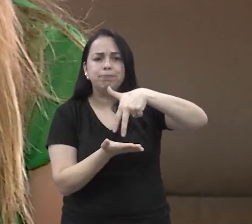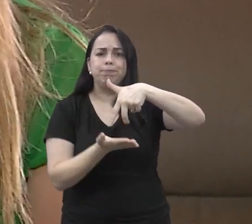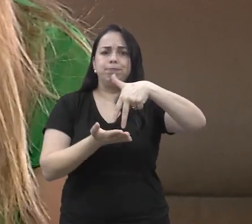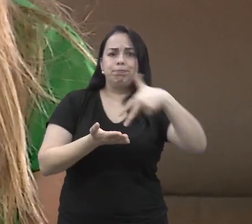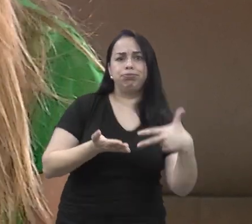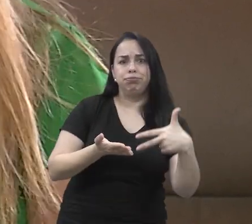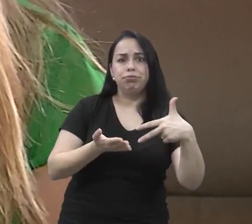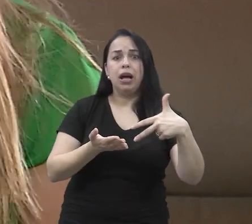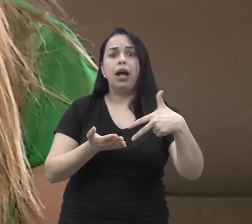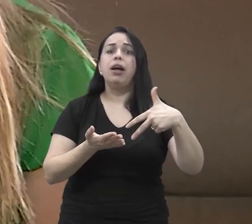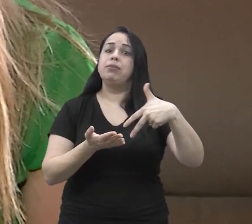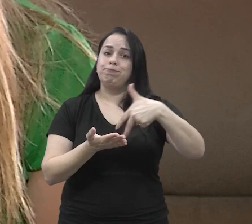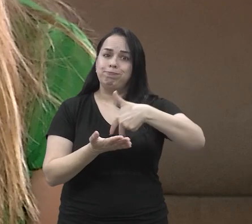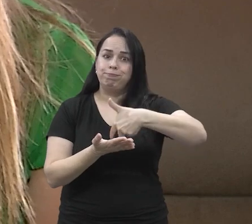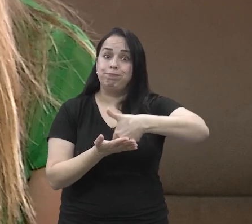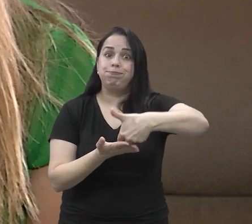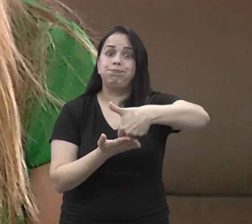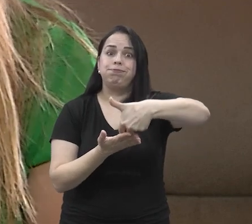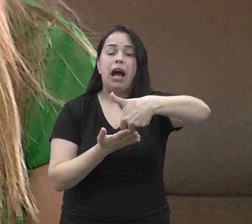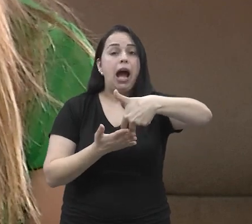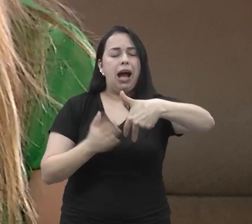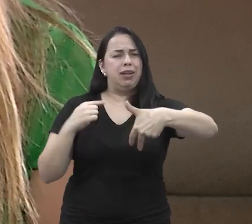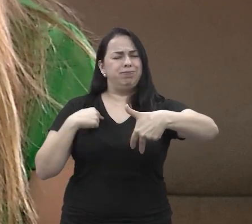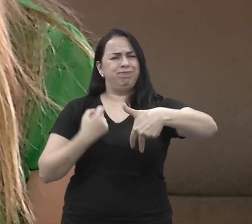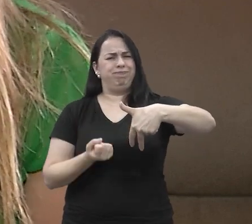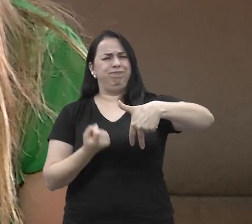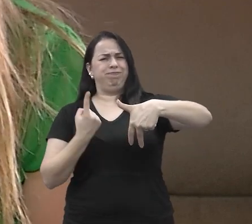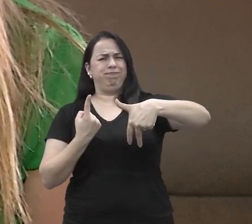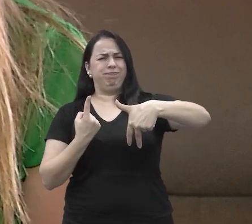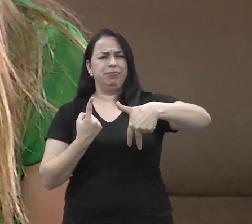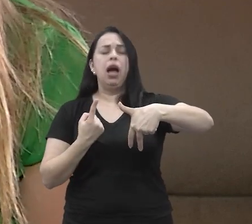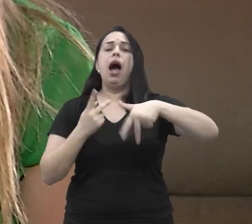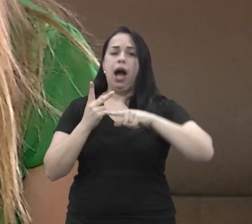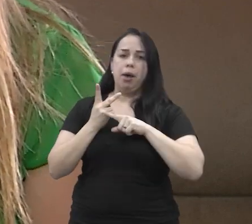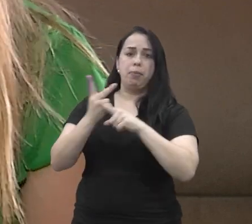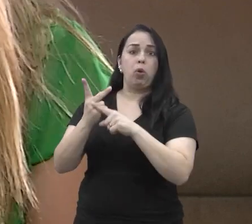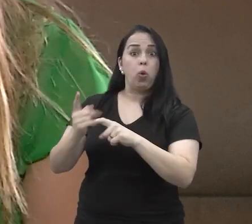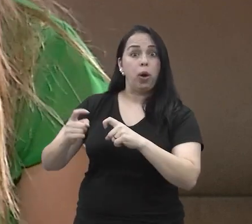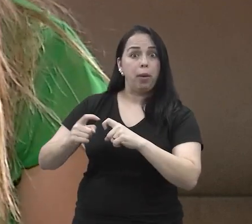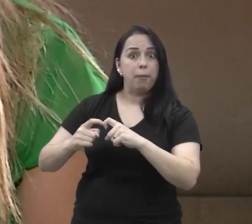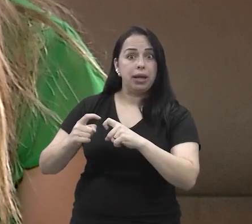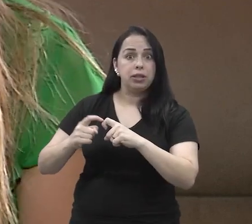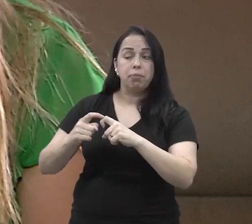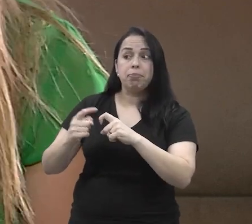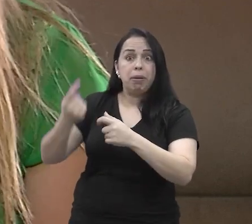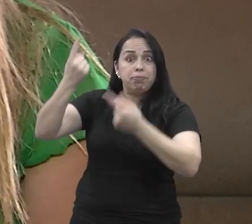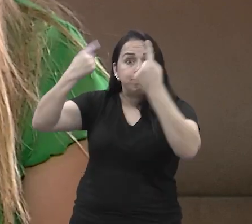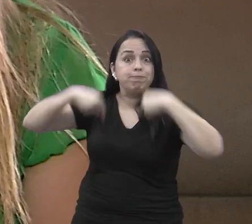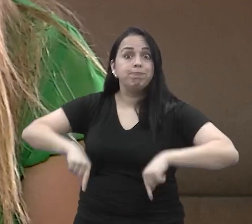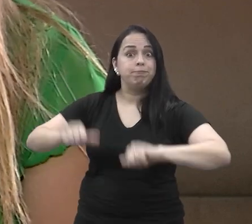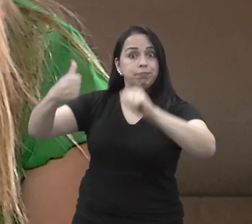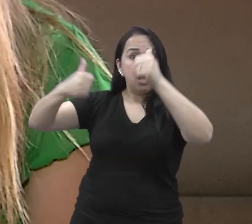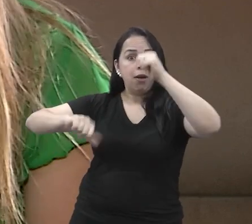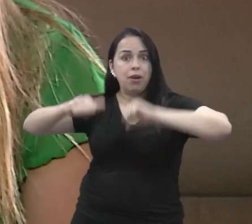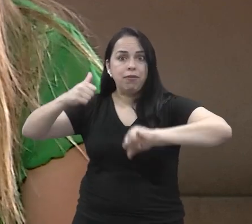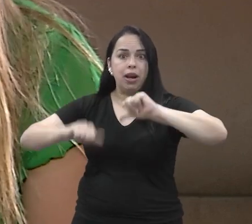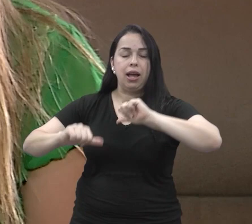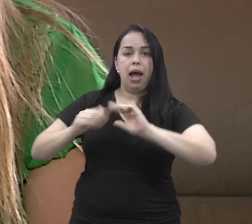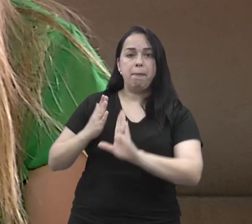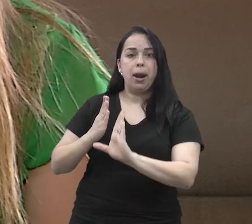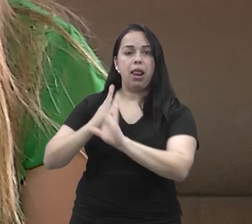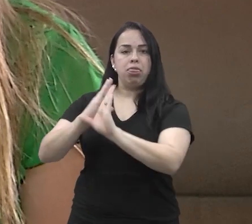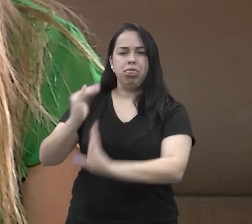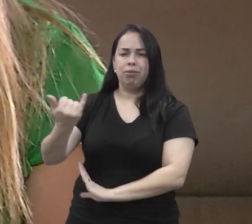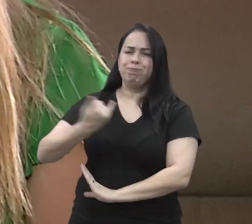né? Que aí eu estava caindo muito, E aí aonde foi que eu achei estranho. Aí fui procurar um médico para